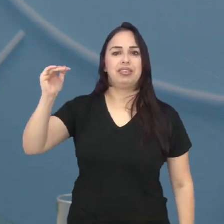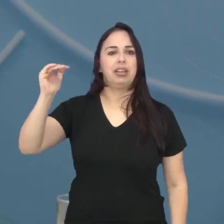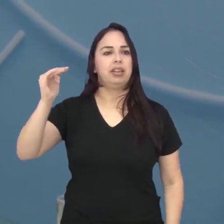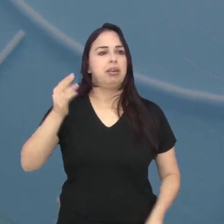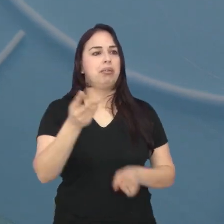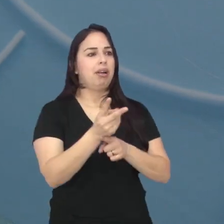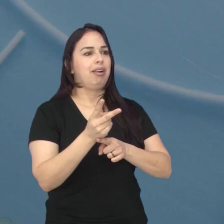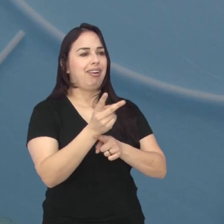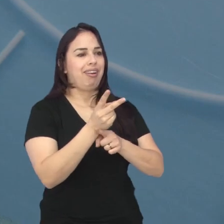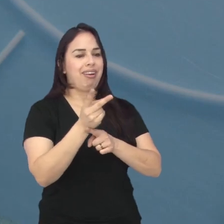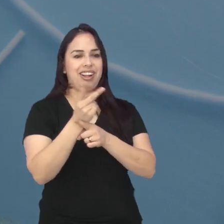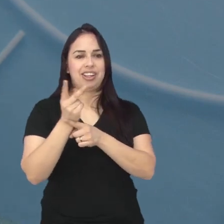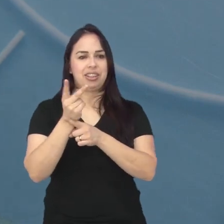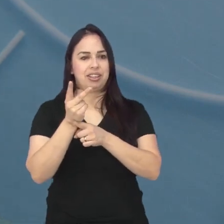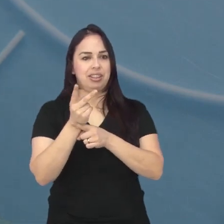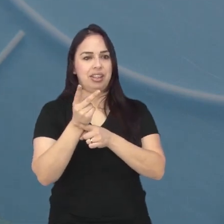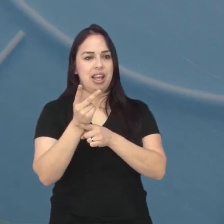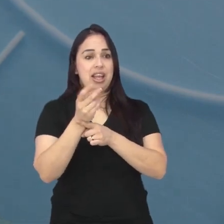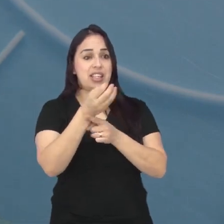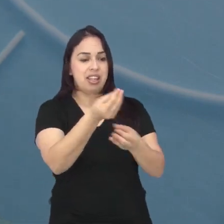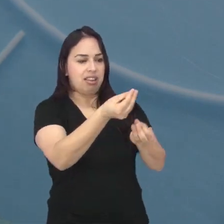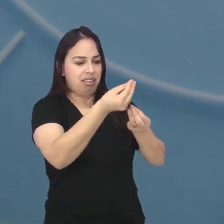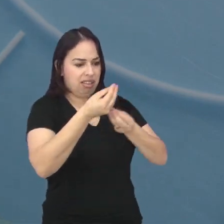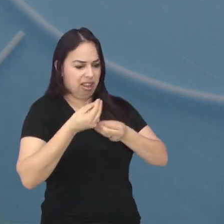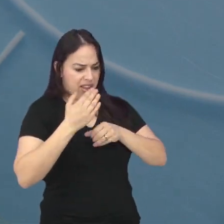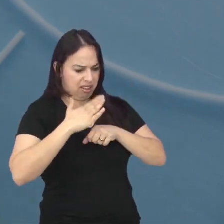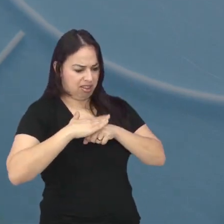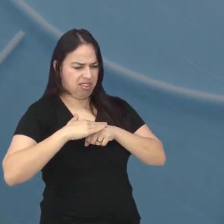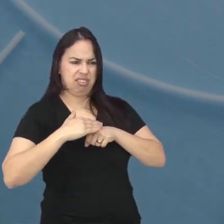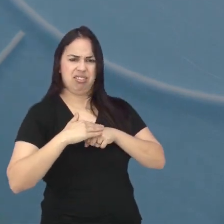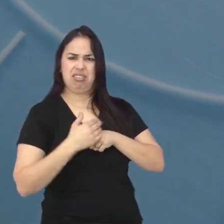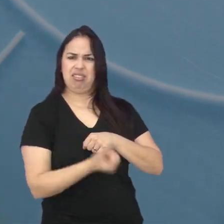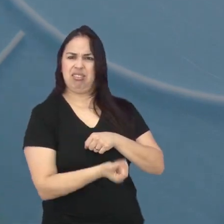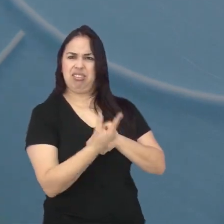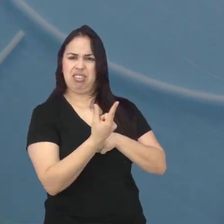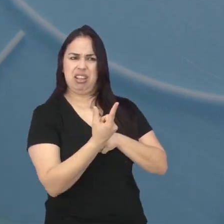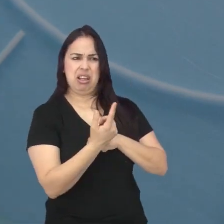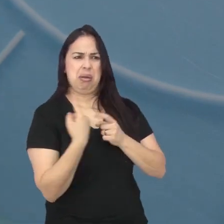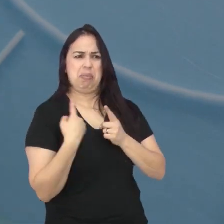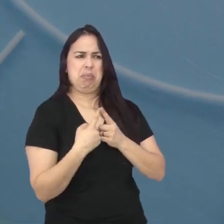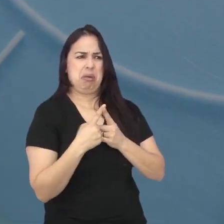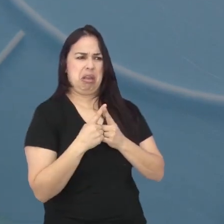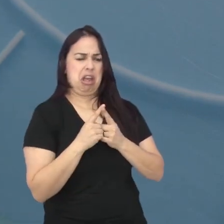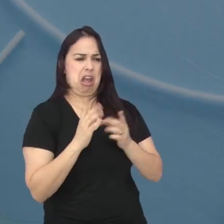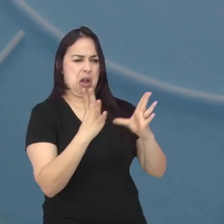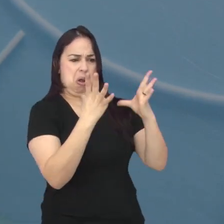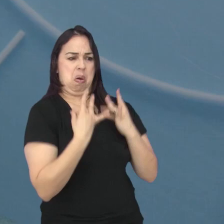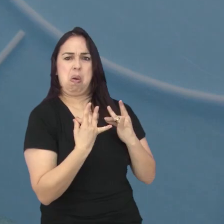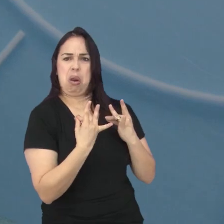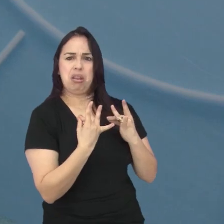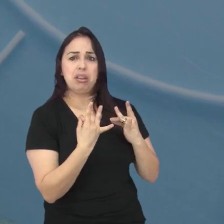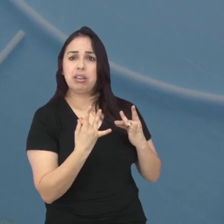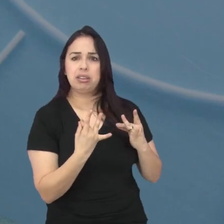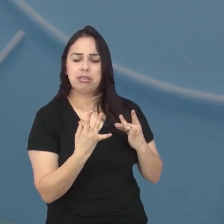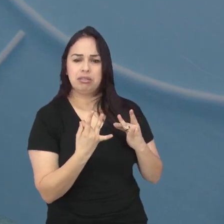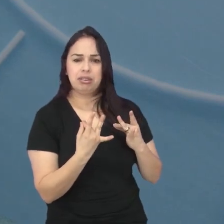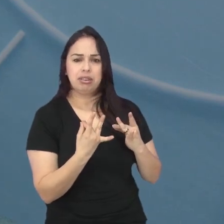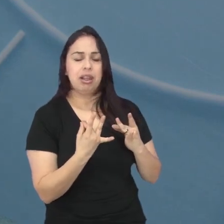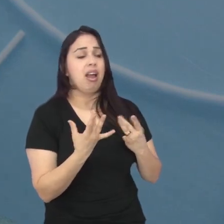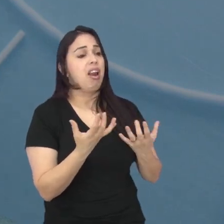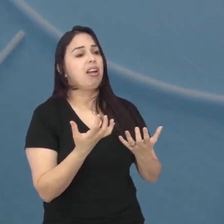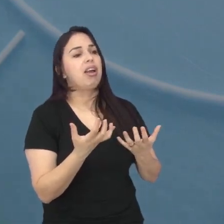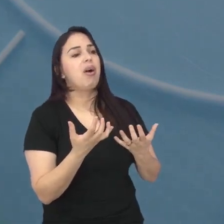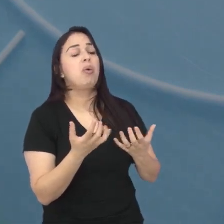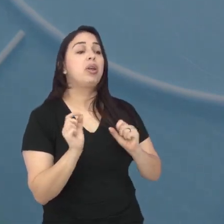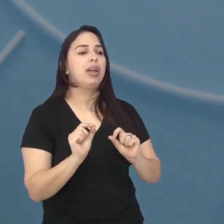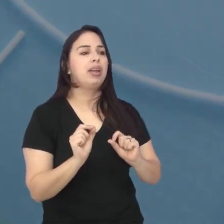encontrar um relacionamento, se alguém vier agradar e trazer flores, ela vai falar, gente, esse cara melado, que grudento, não é isso que eu quero para mim. Ela quer o quê?